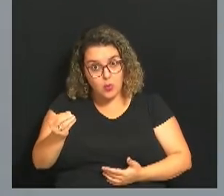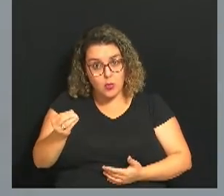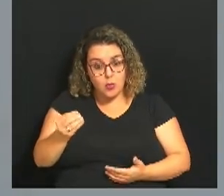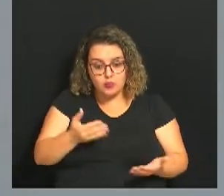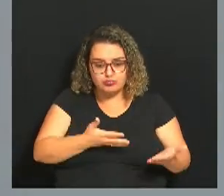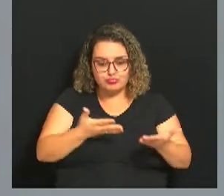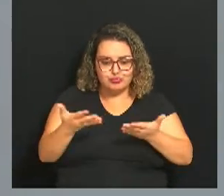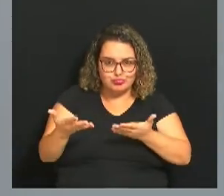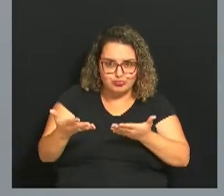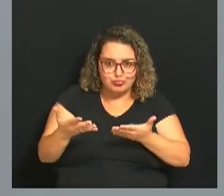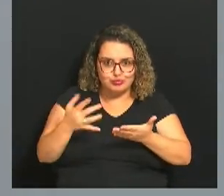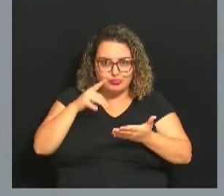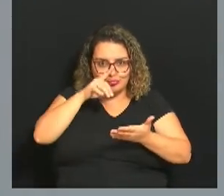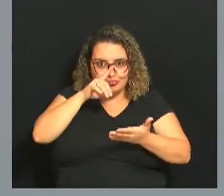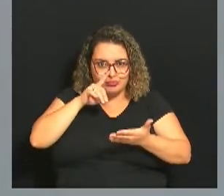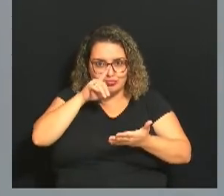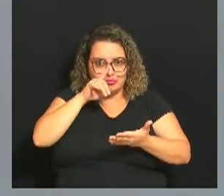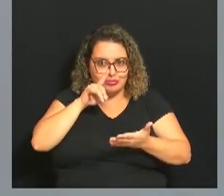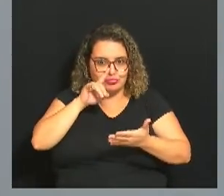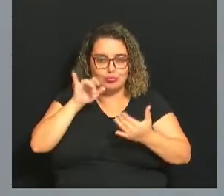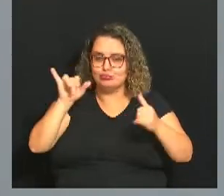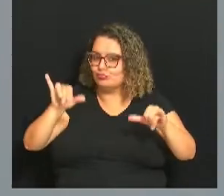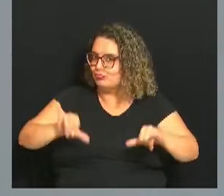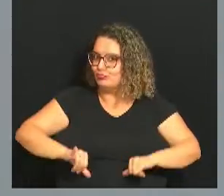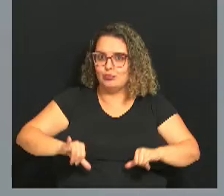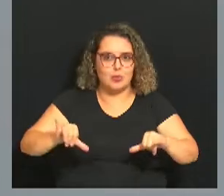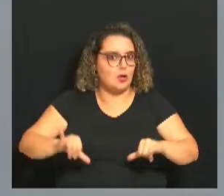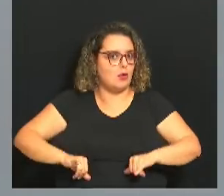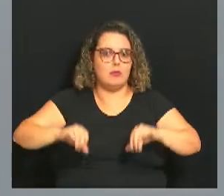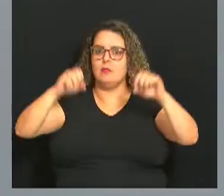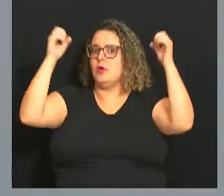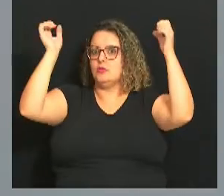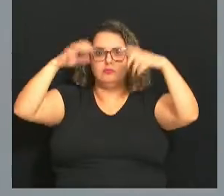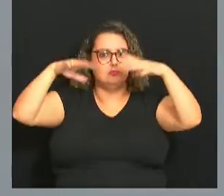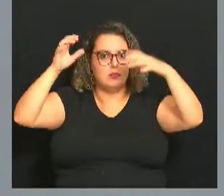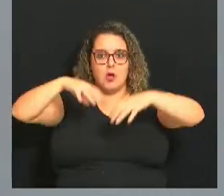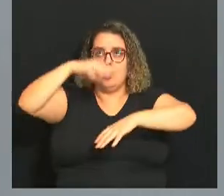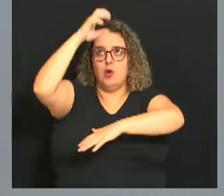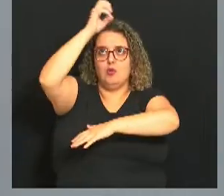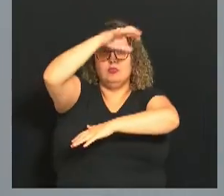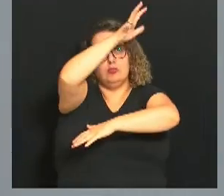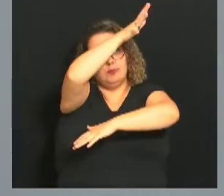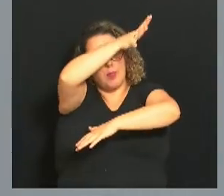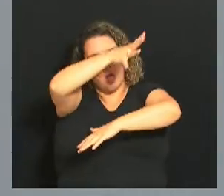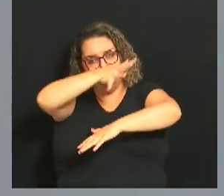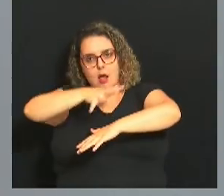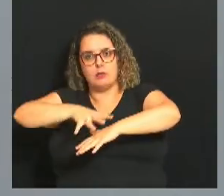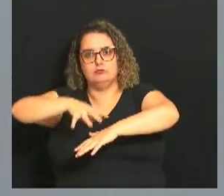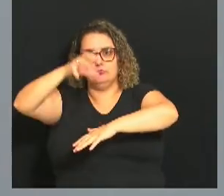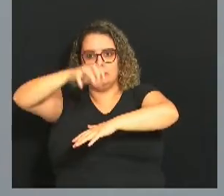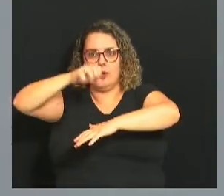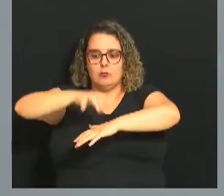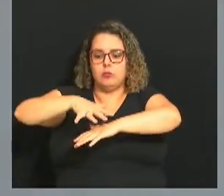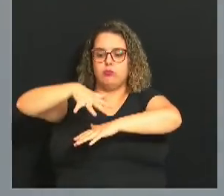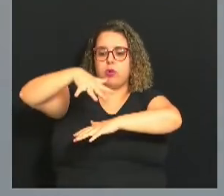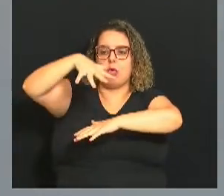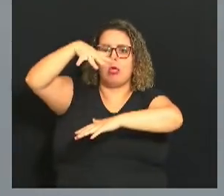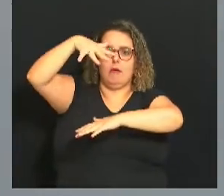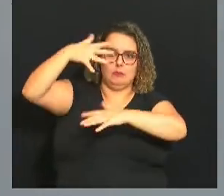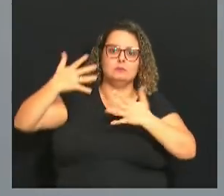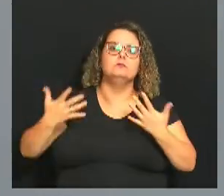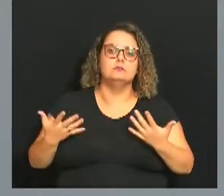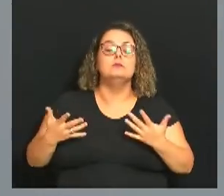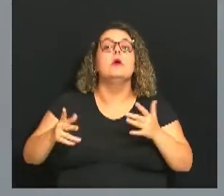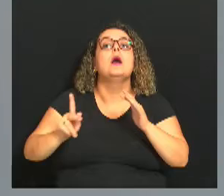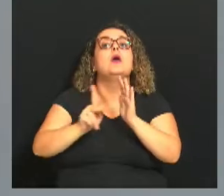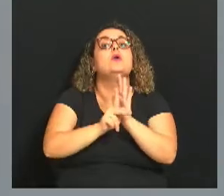que tem risco de sofrer danos com chuva, por deslizamento, inundação, já se sabe. O que se falta agora é colocar esses